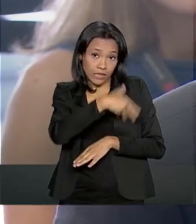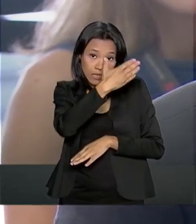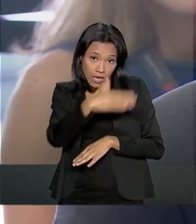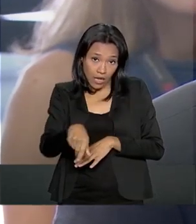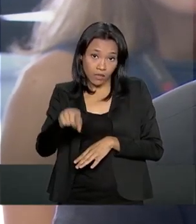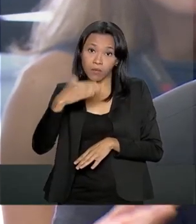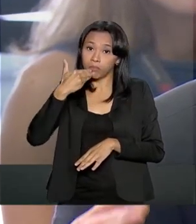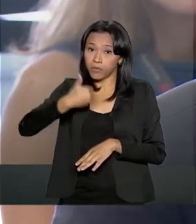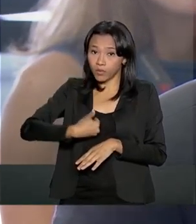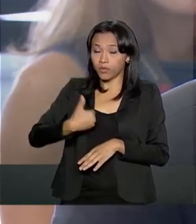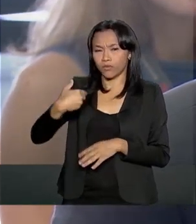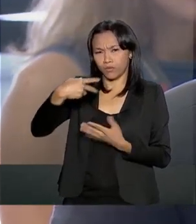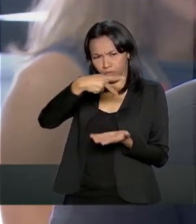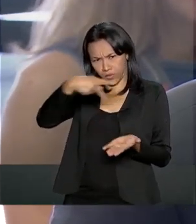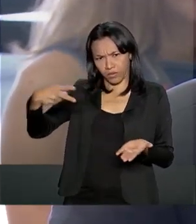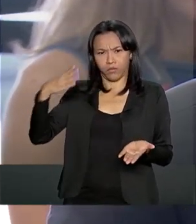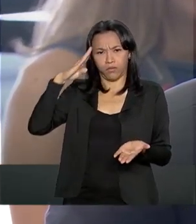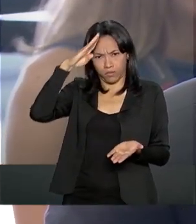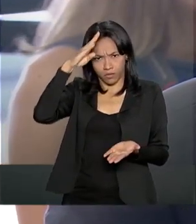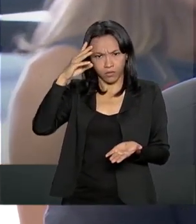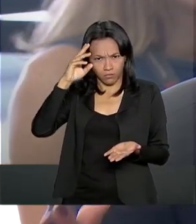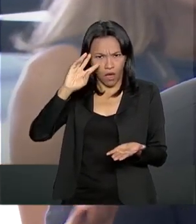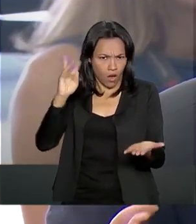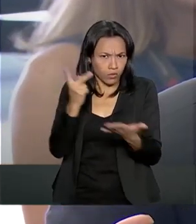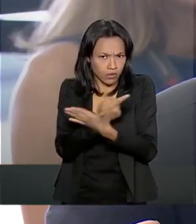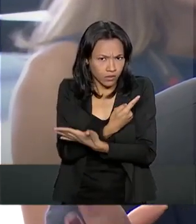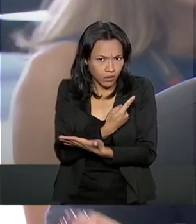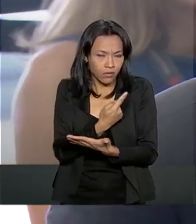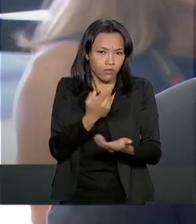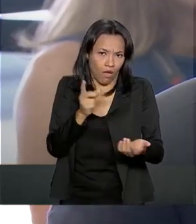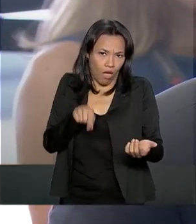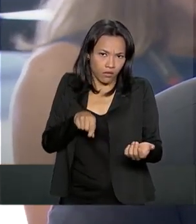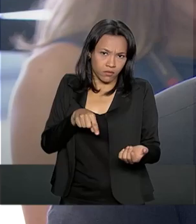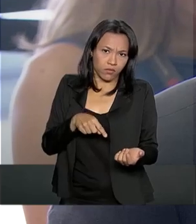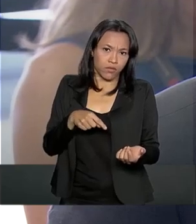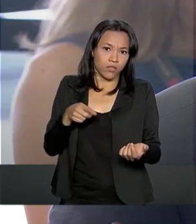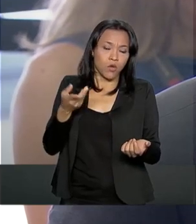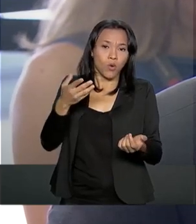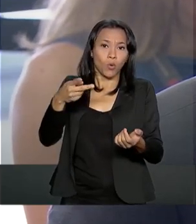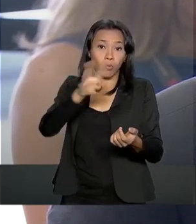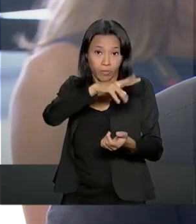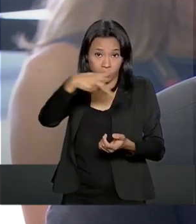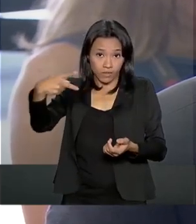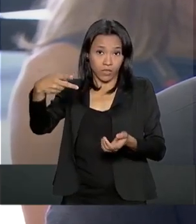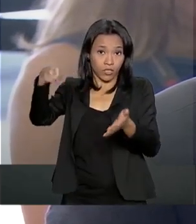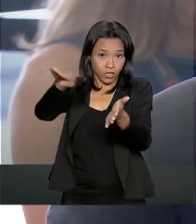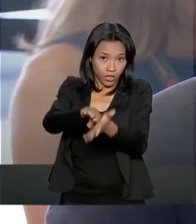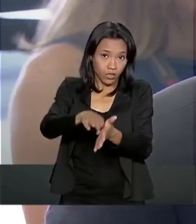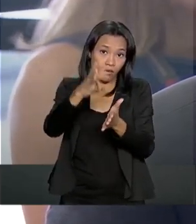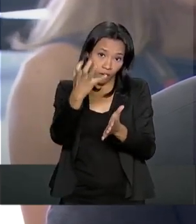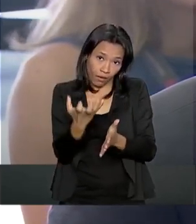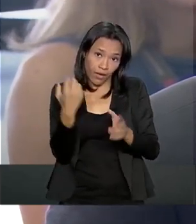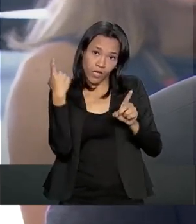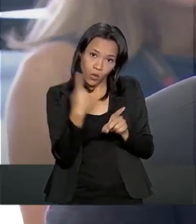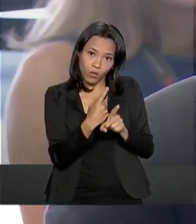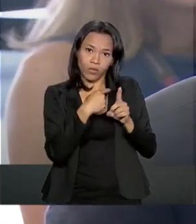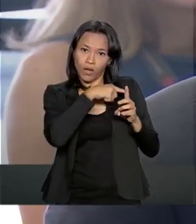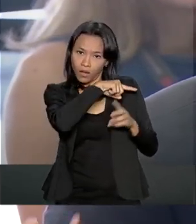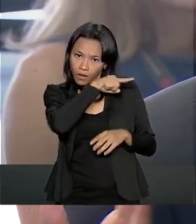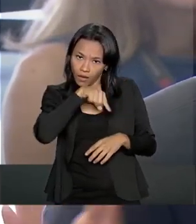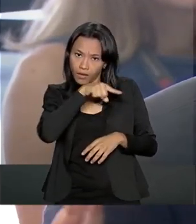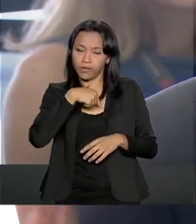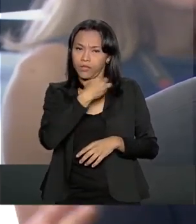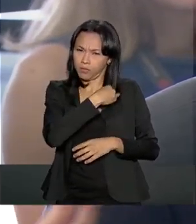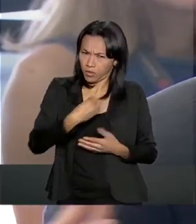do presidente. Foi isso de fato que ocorreu? O presidente, chegando aqui em Brasília, ele já quer encontrar esses